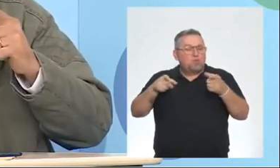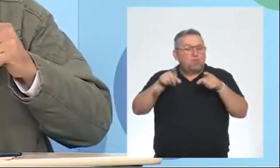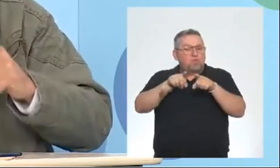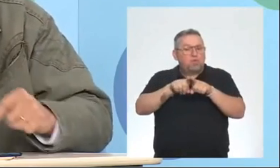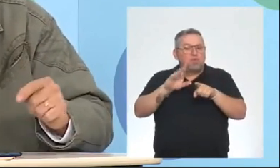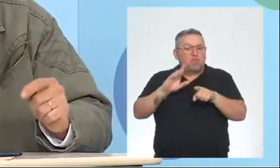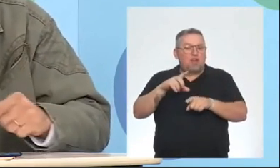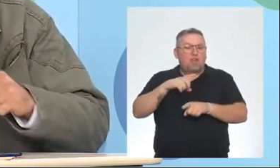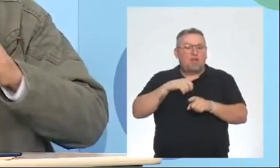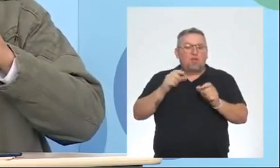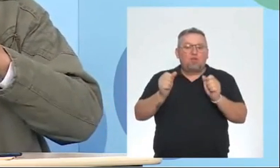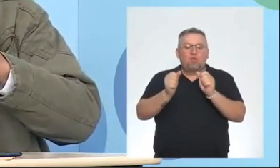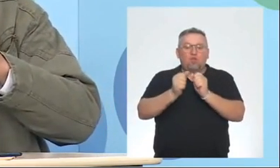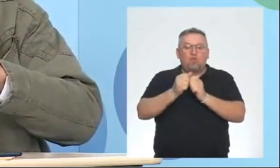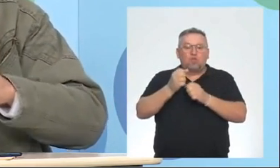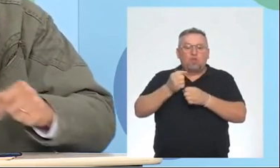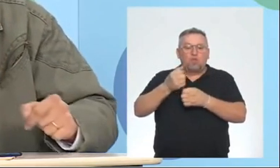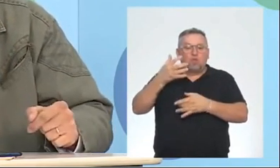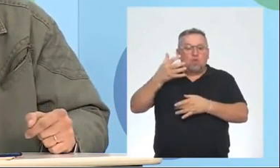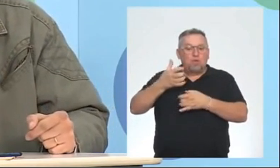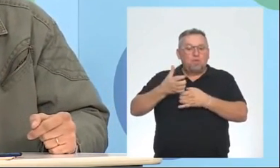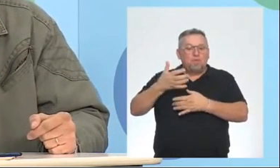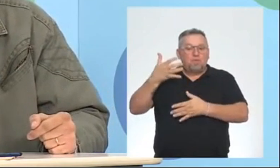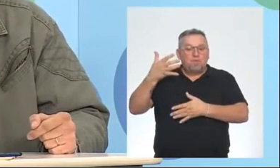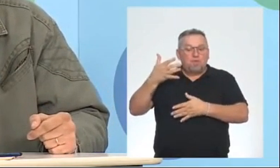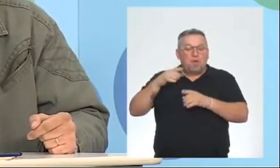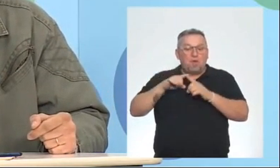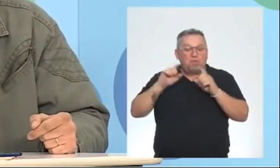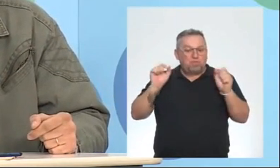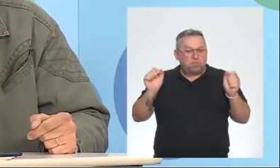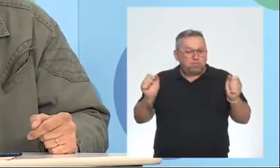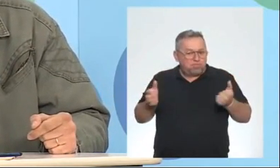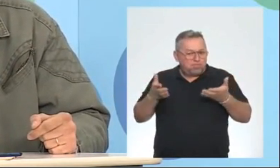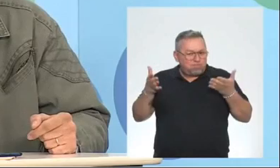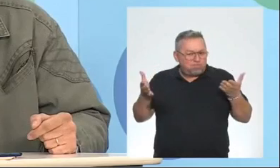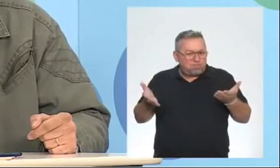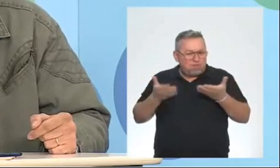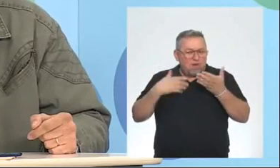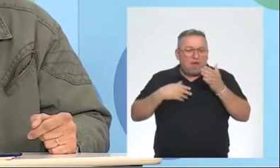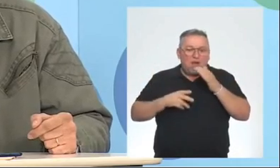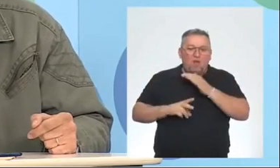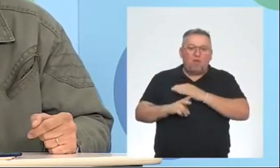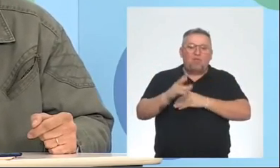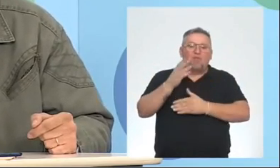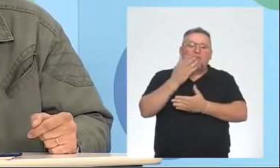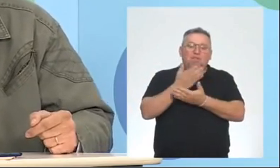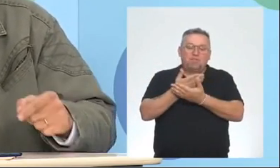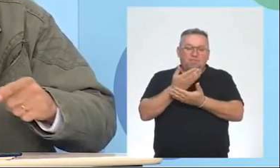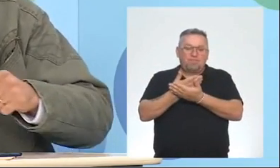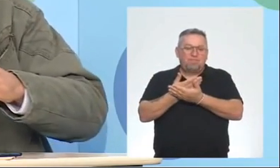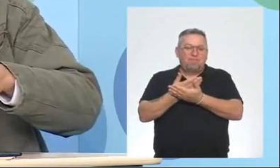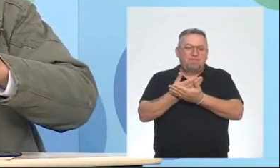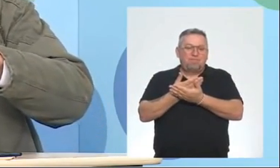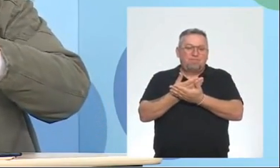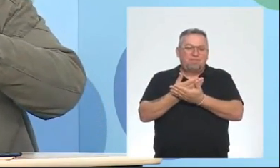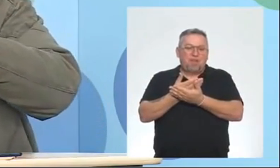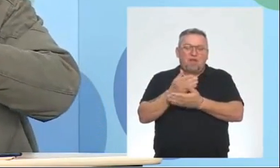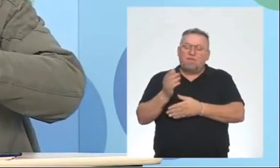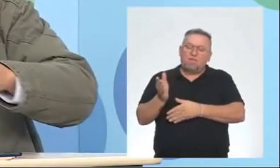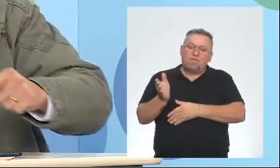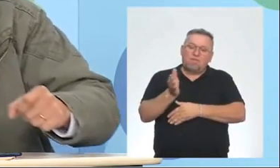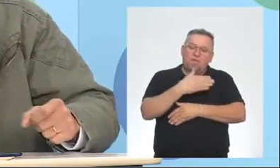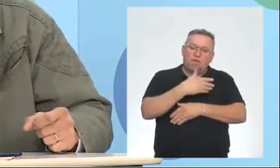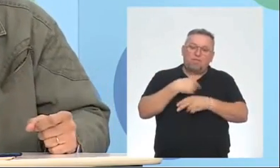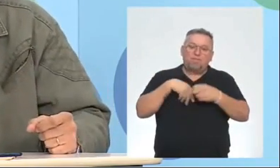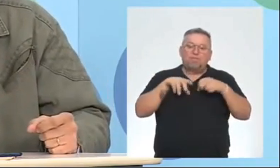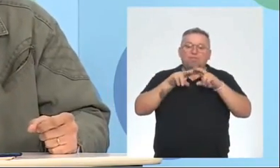já estão comigo aqui no chatinho para estimular essa garotada a continuar estudando. Vamos lá então para o